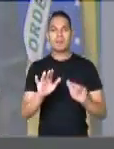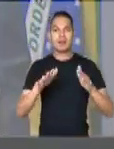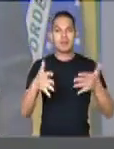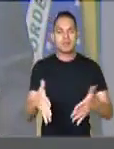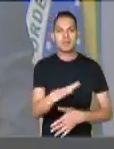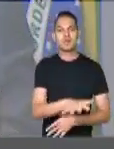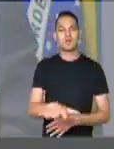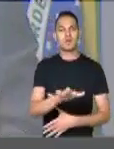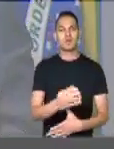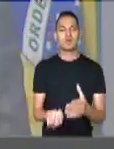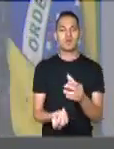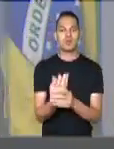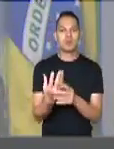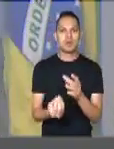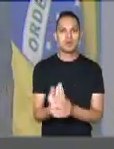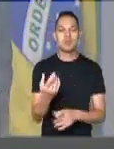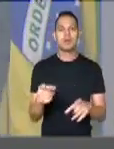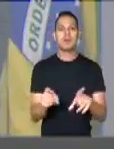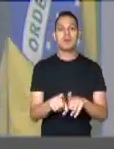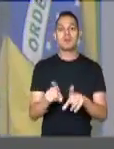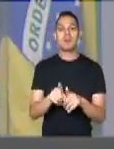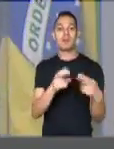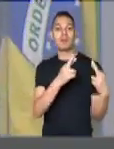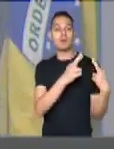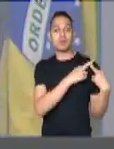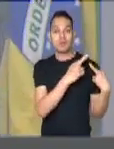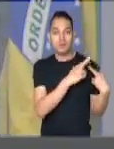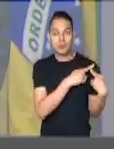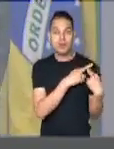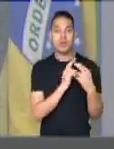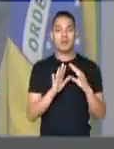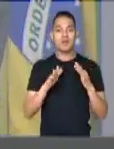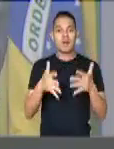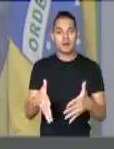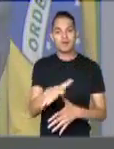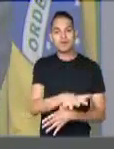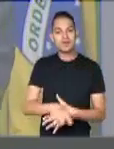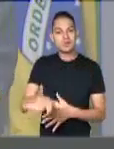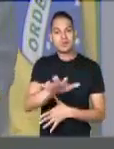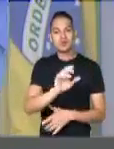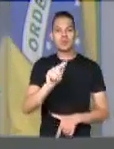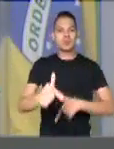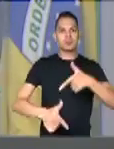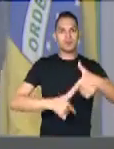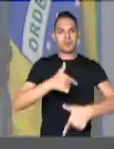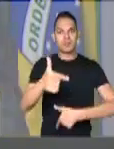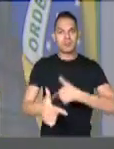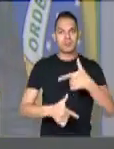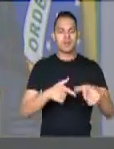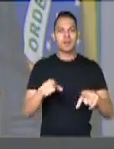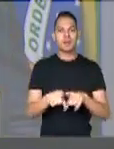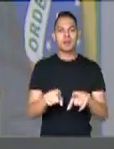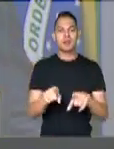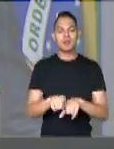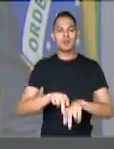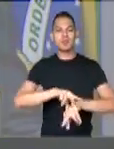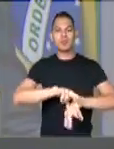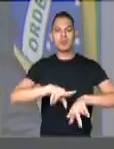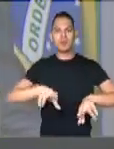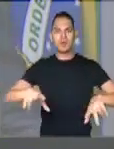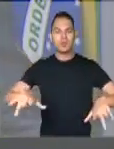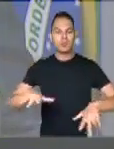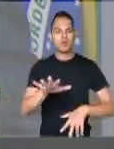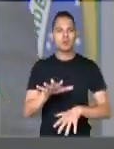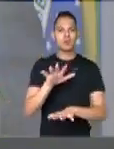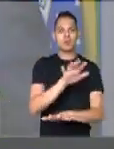setores produtivos, de quem está na ponta também, compondo os setores laborais, os setores de serviços e